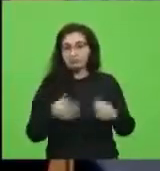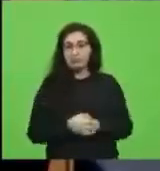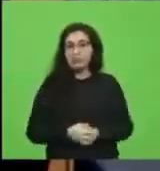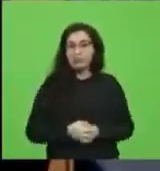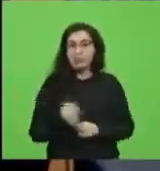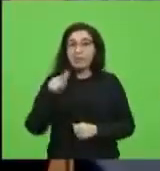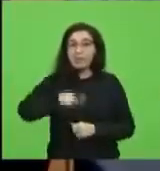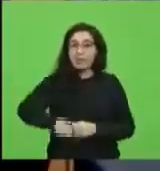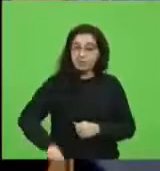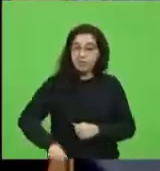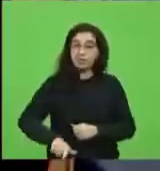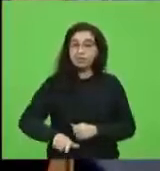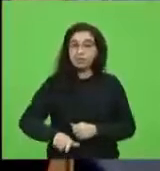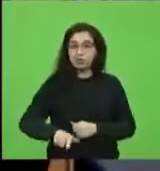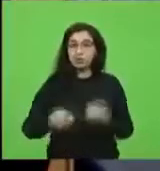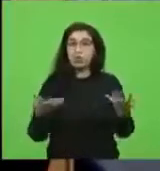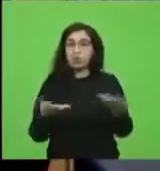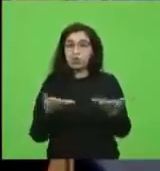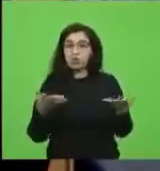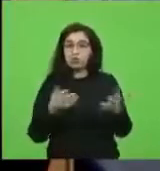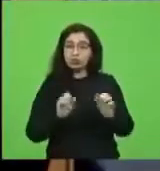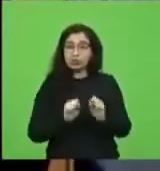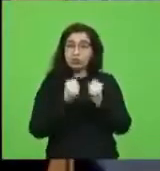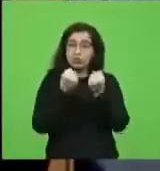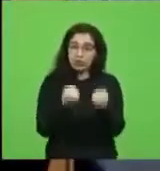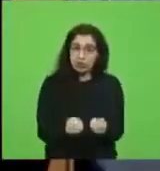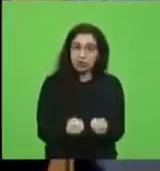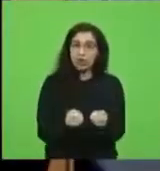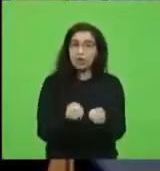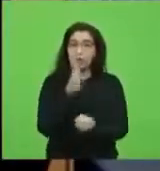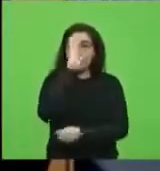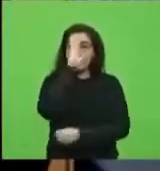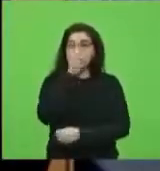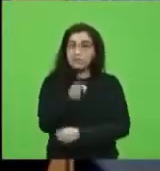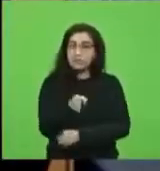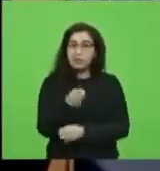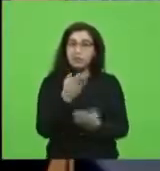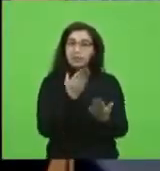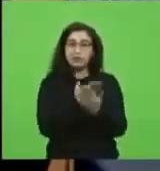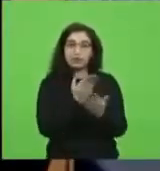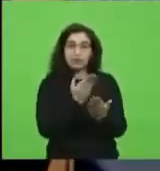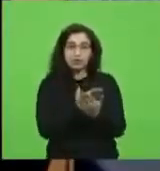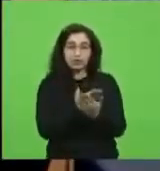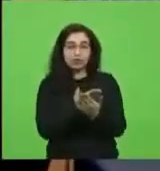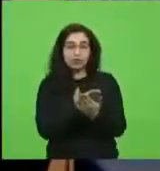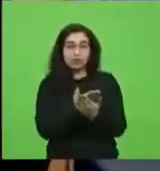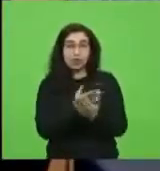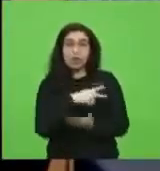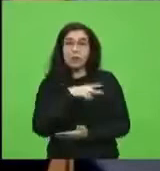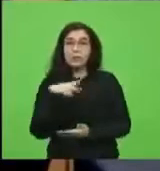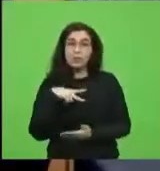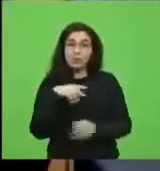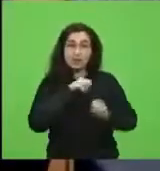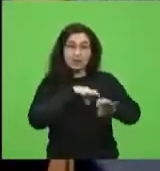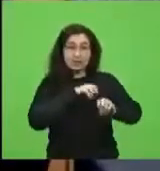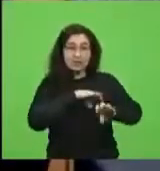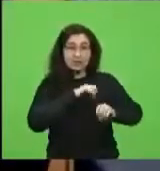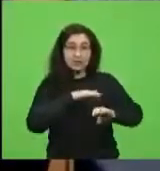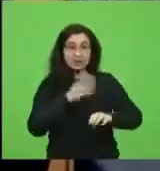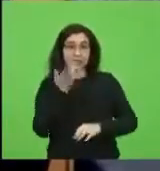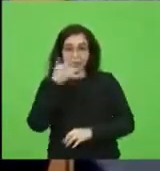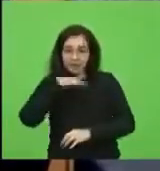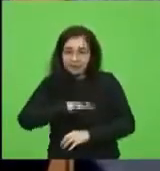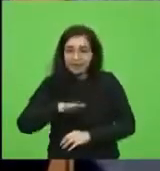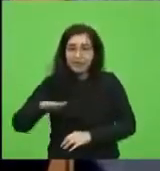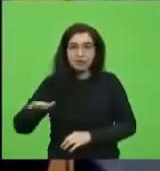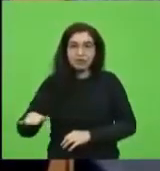forma estamos aqui hoje defendendo principalmente as escolas públicas de ensino infantil. O ensino infantil não existe